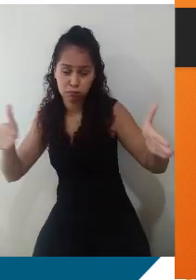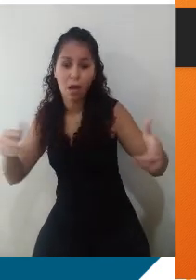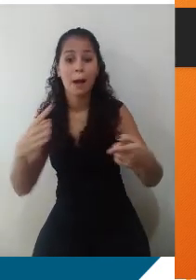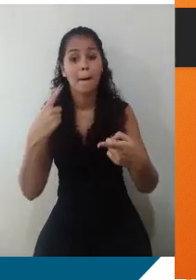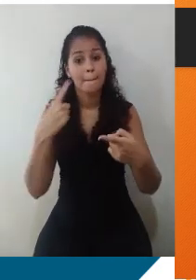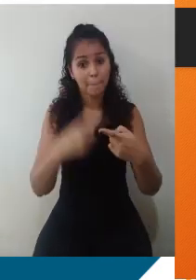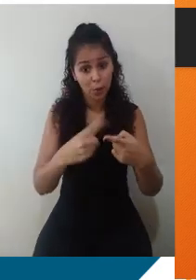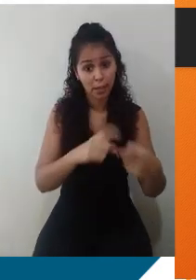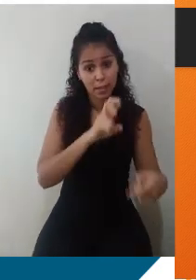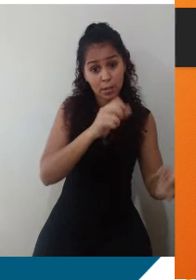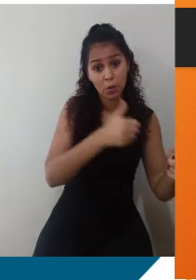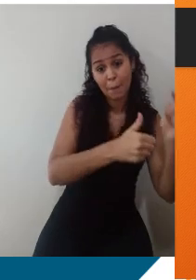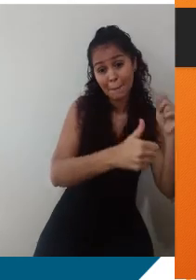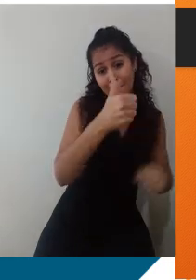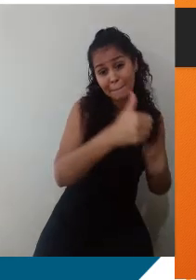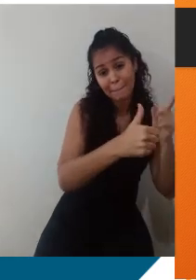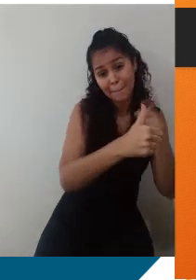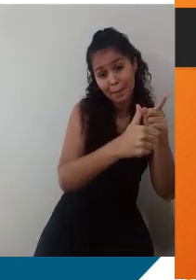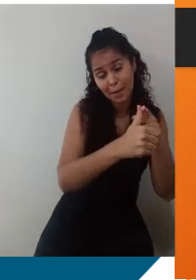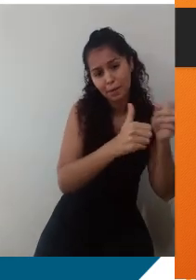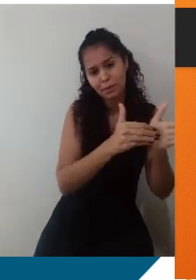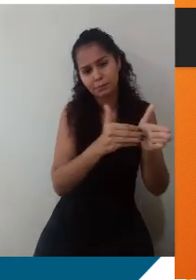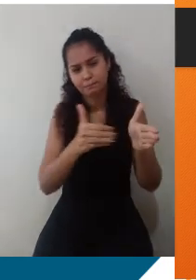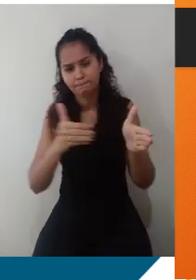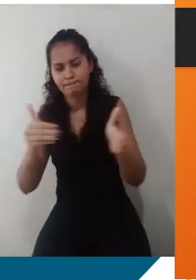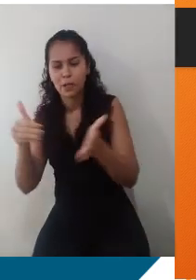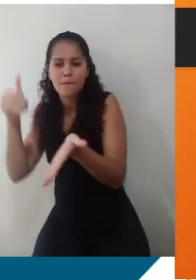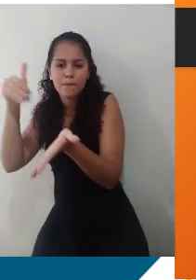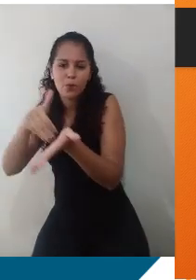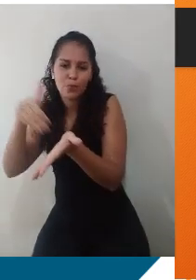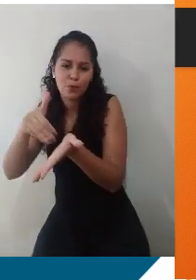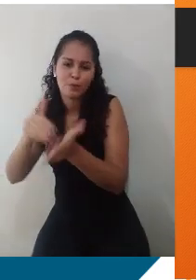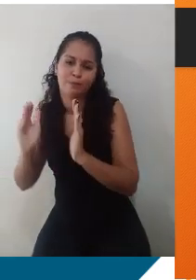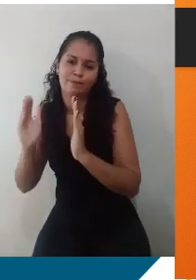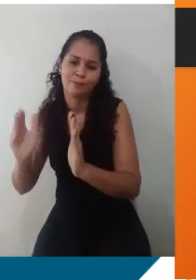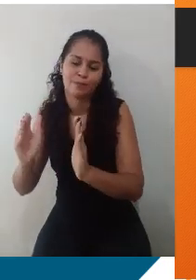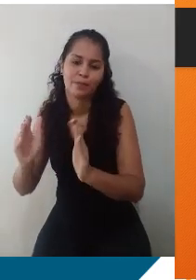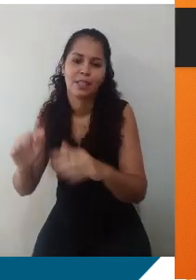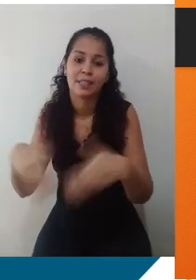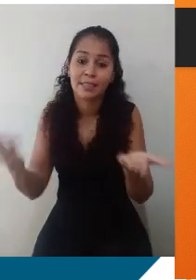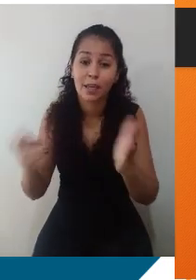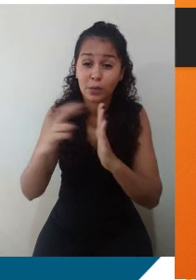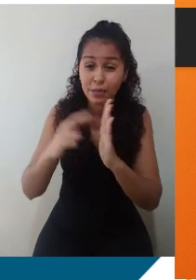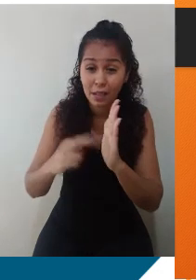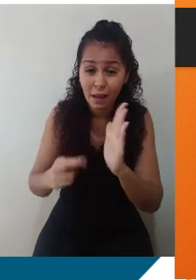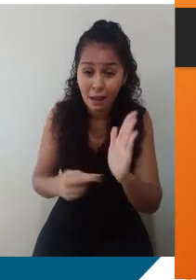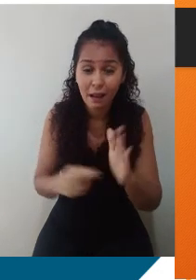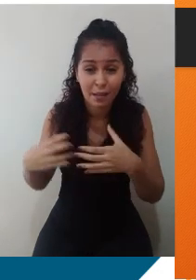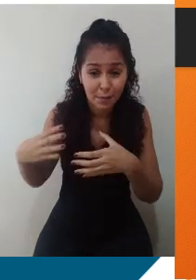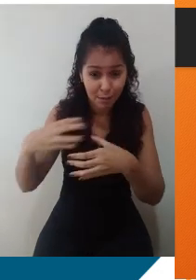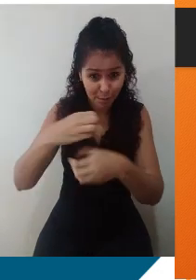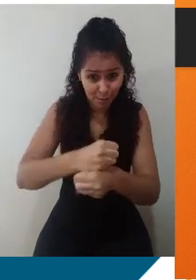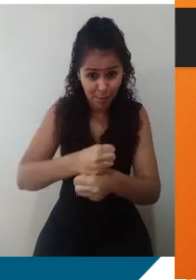são, respectivamente, o primeiro termo e o último termo, o que garante que a nossa técnica, a nossa regra